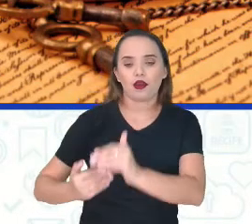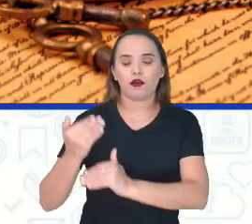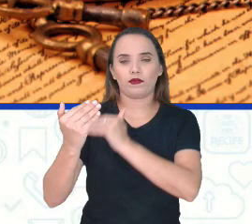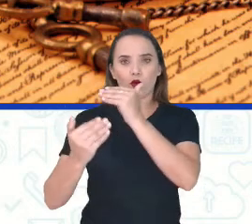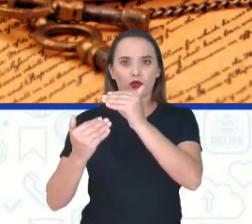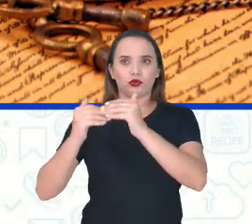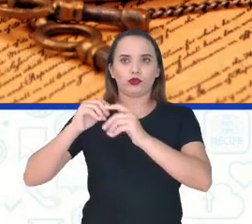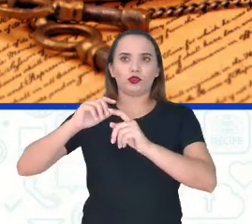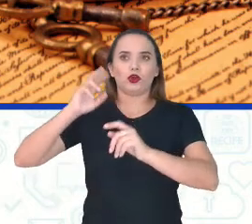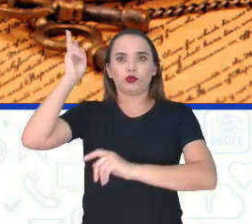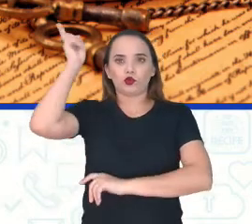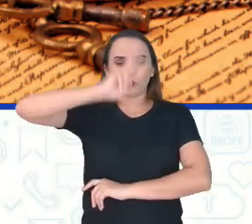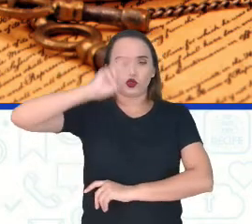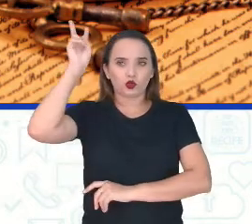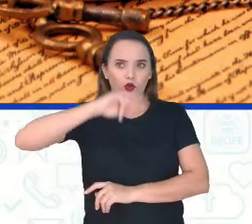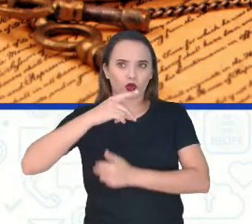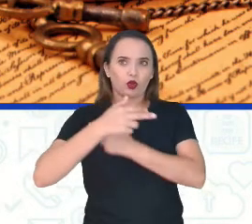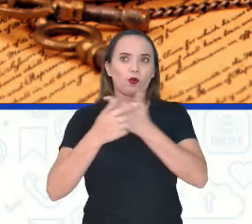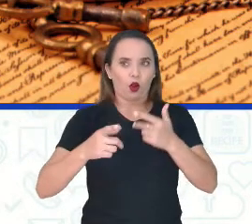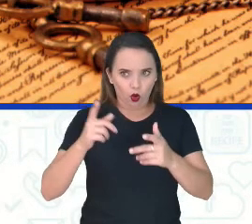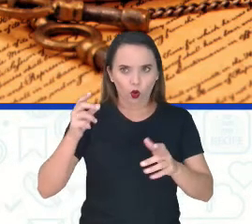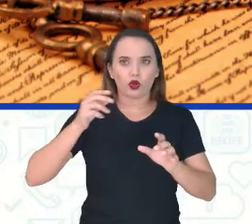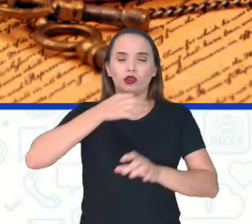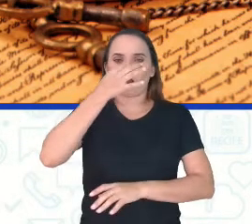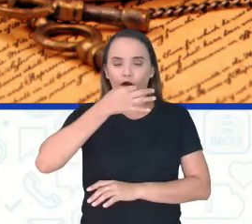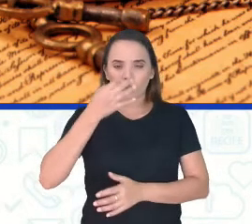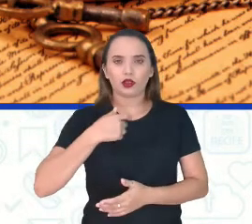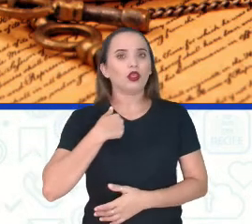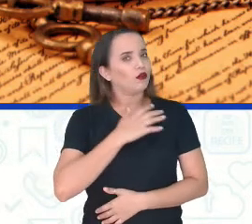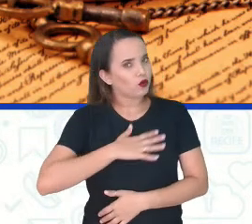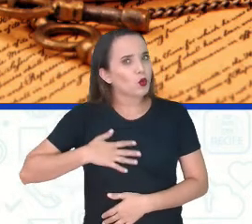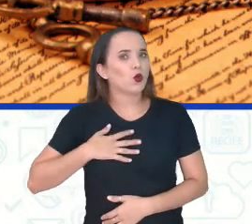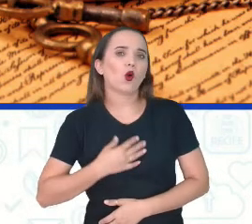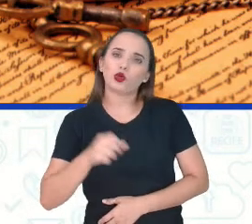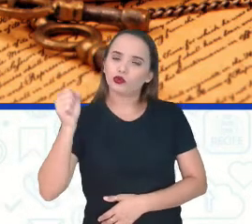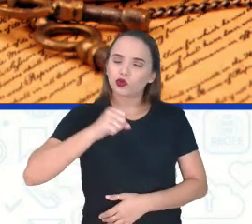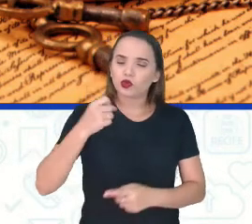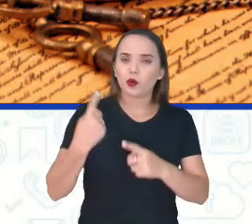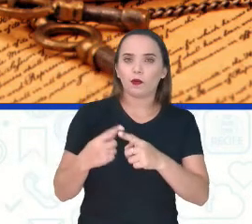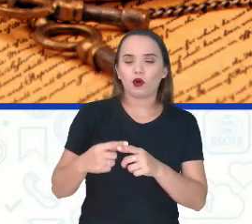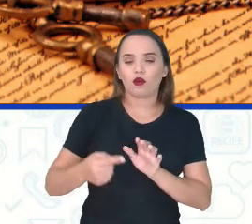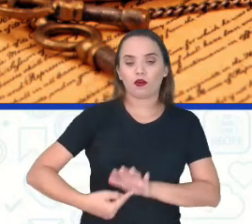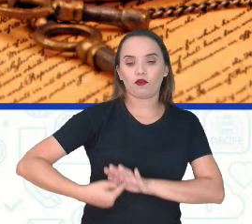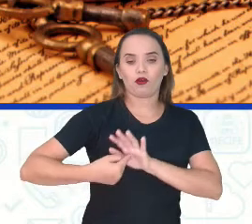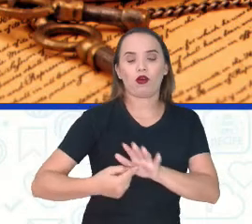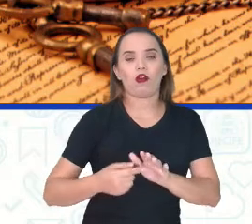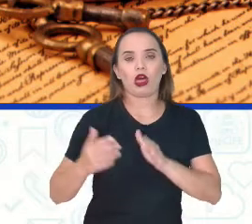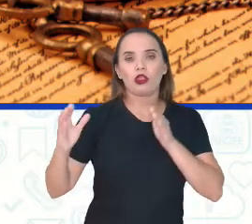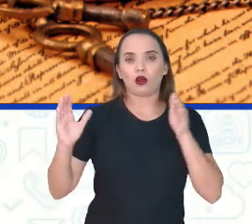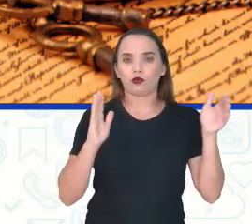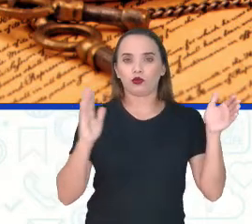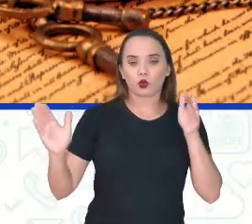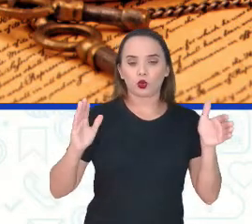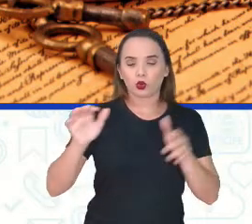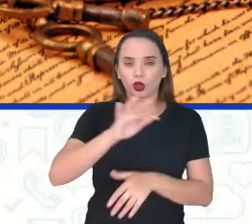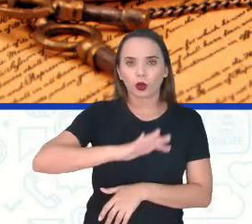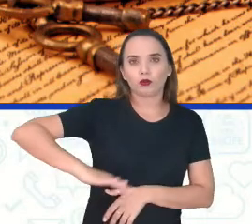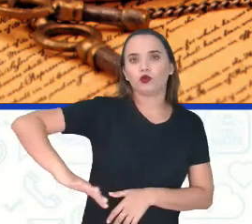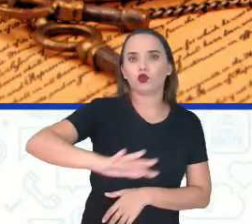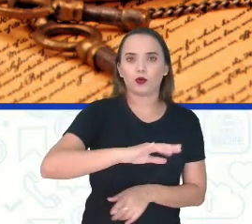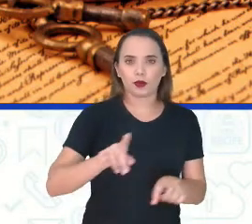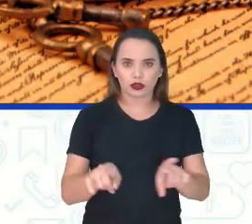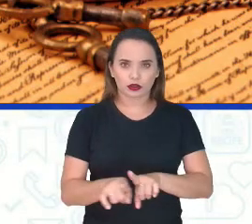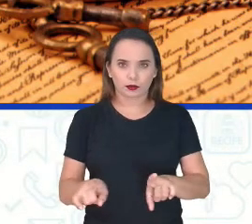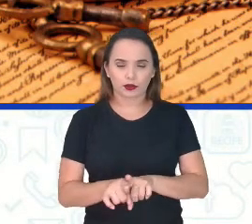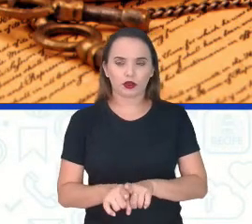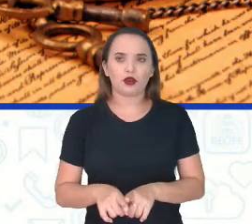muito, eu gosto, que é quando esse tipo de argumento envolve cronologia, ou seja, tempo e espaço. Você